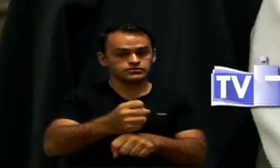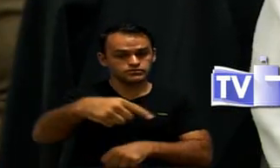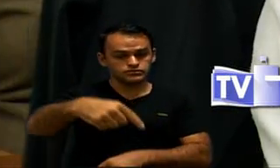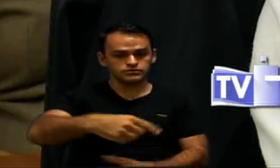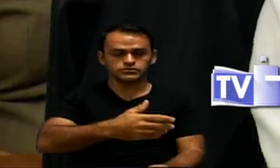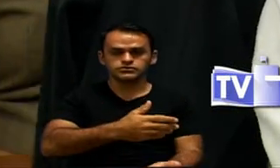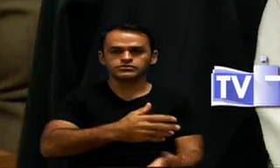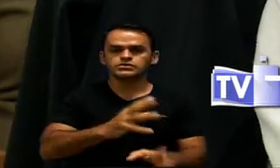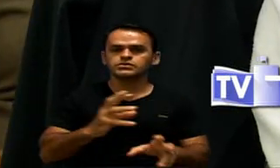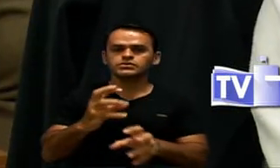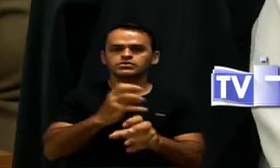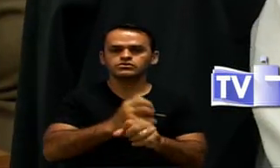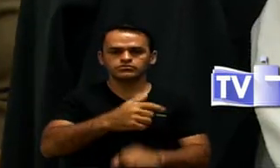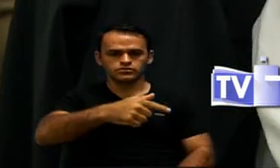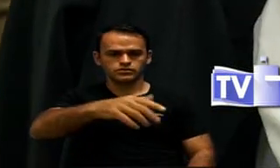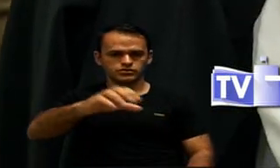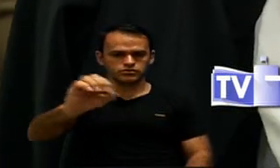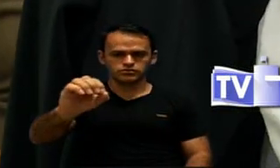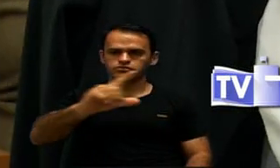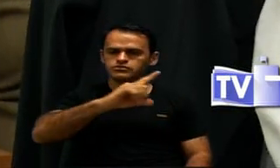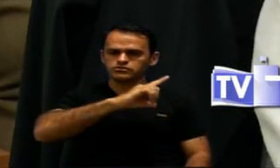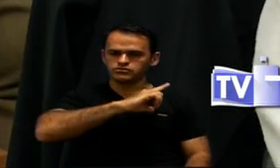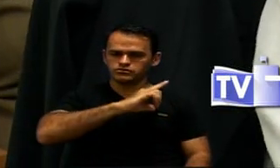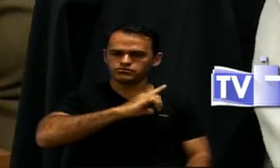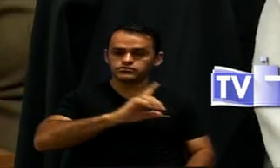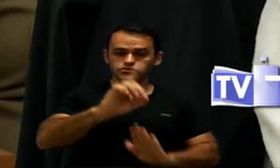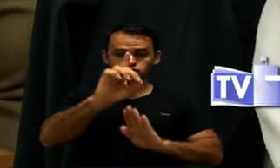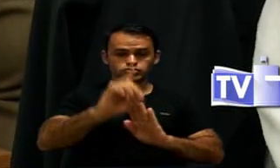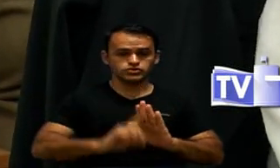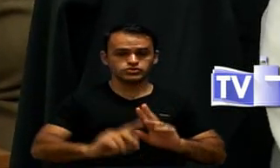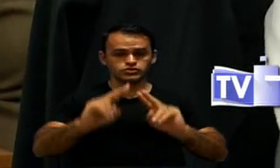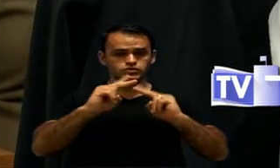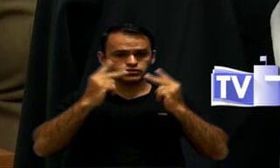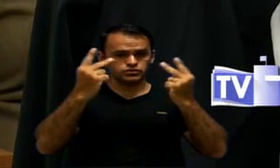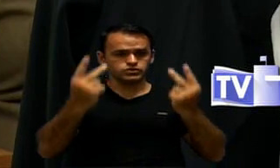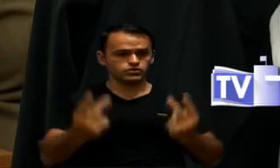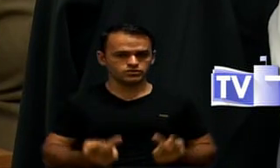70 anos da Declaração Universal dos Direitos Humanos.